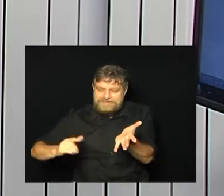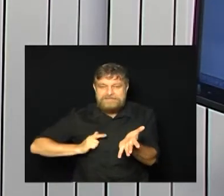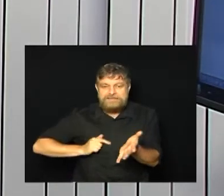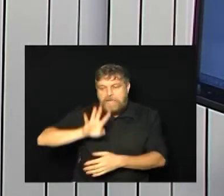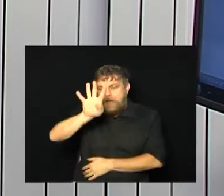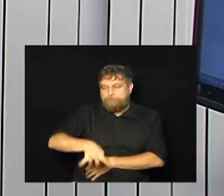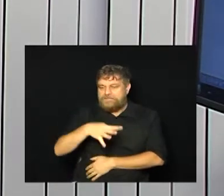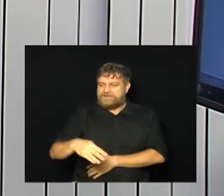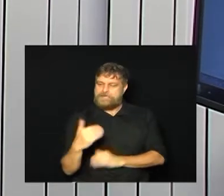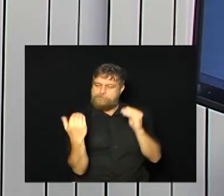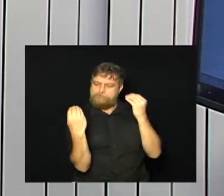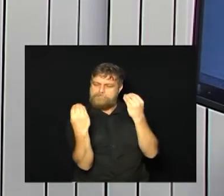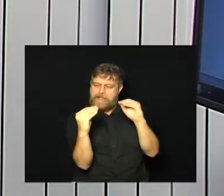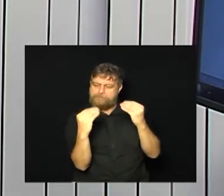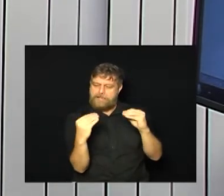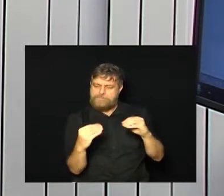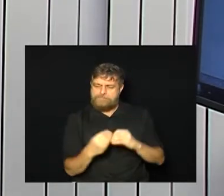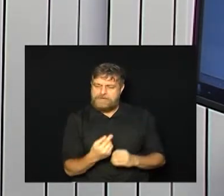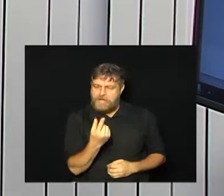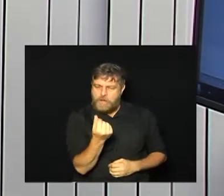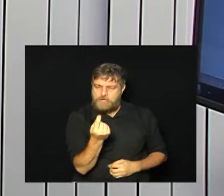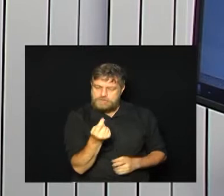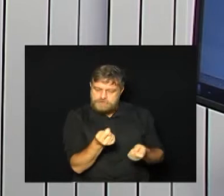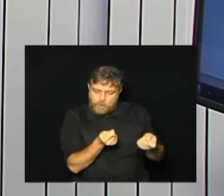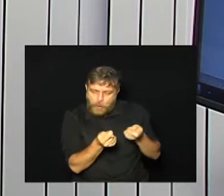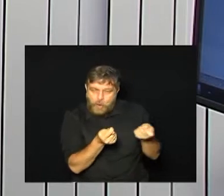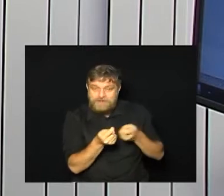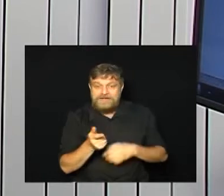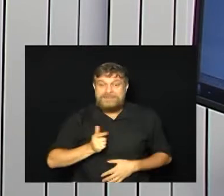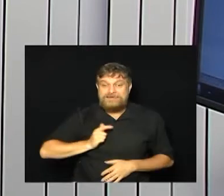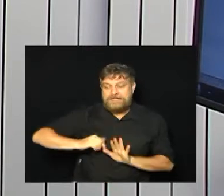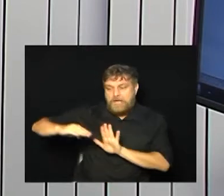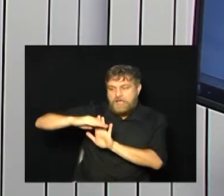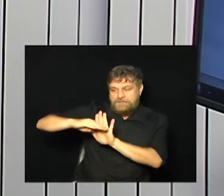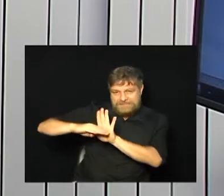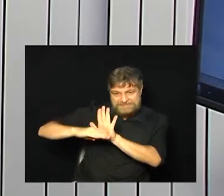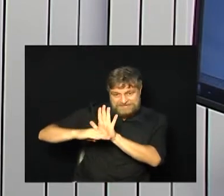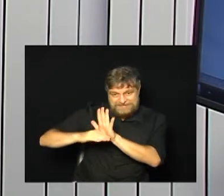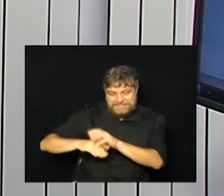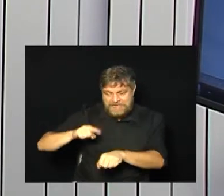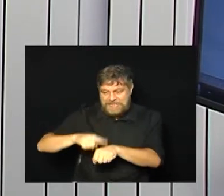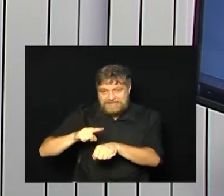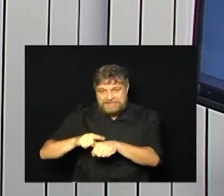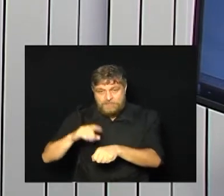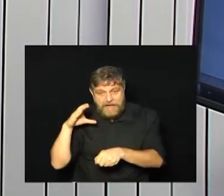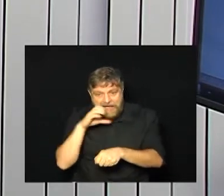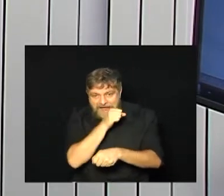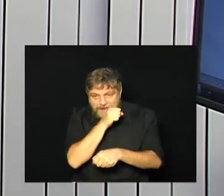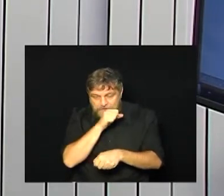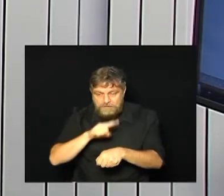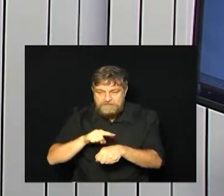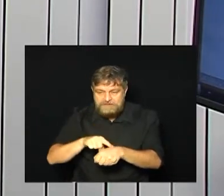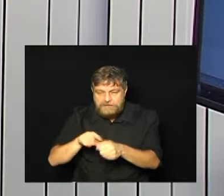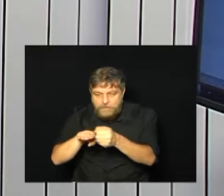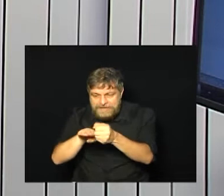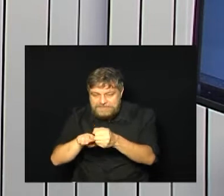planilhas para poder organizar as contas. Existe aquele planejamento de curto, médio e um mais